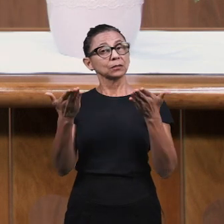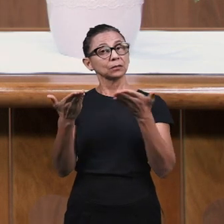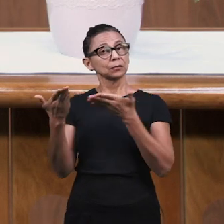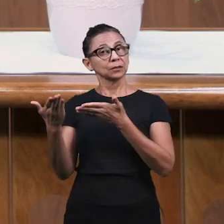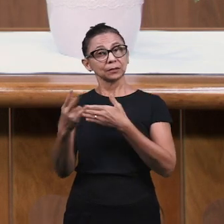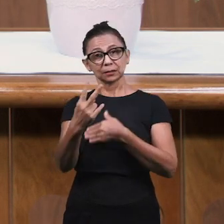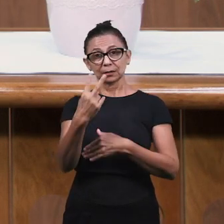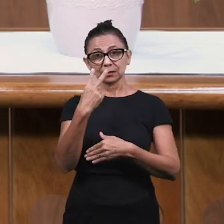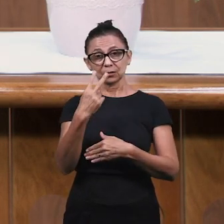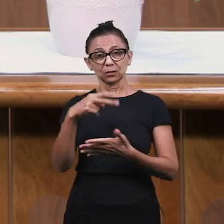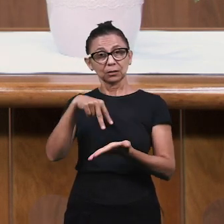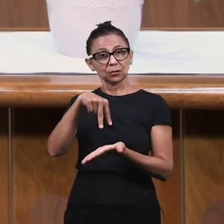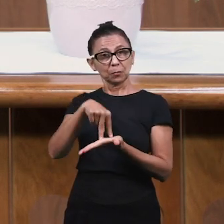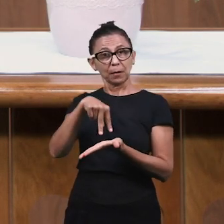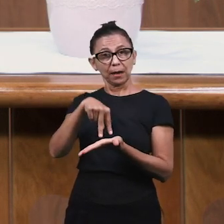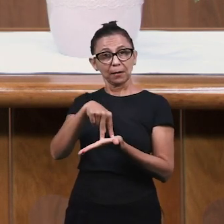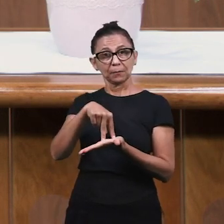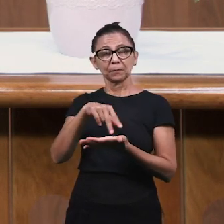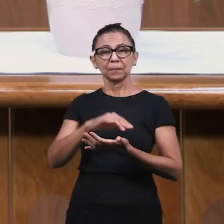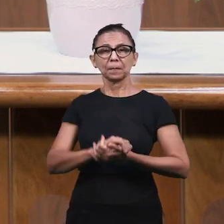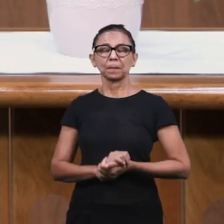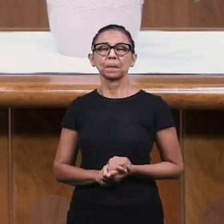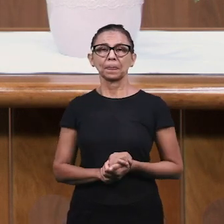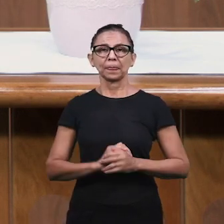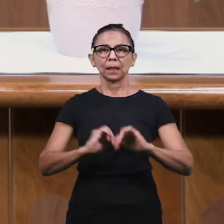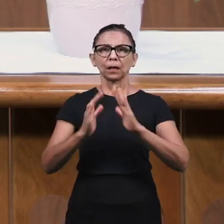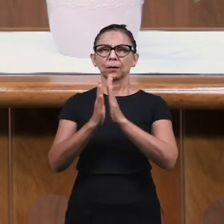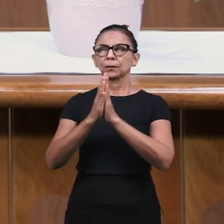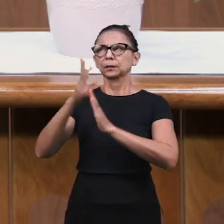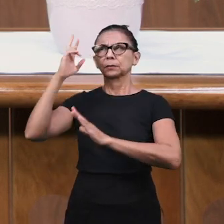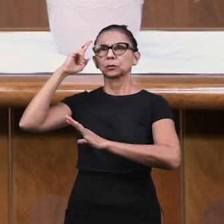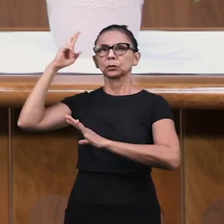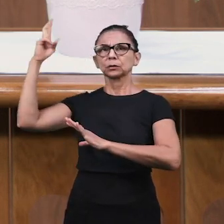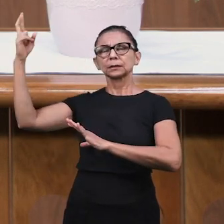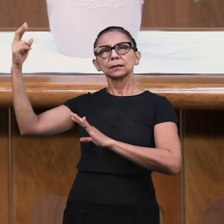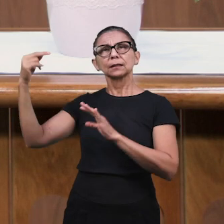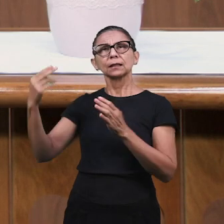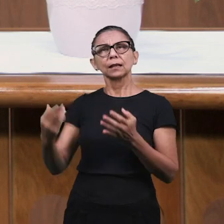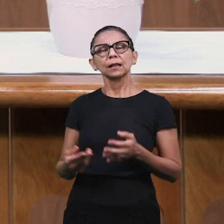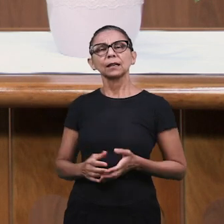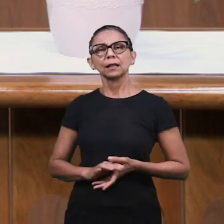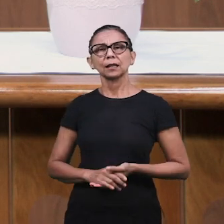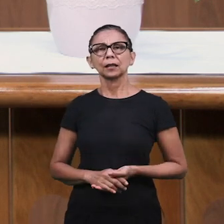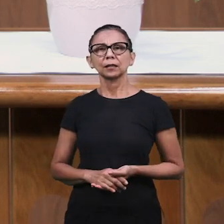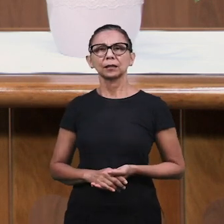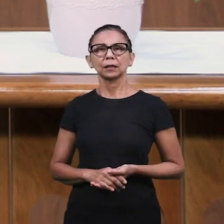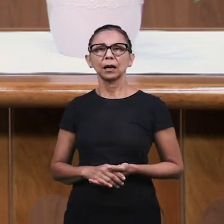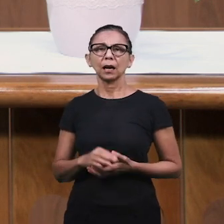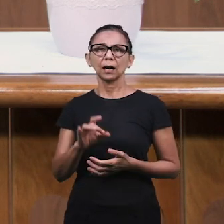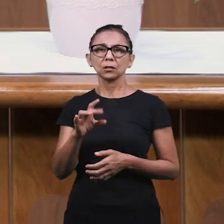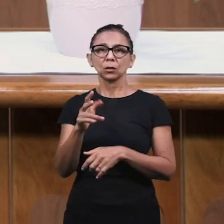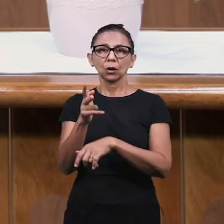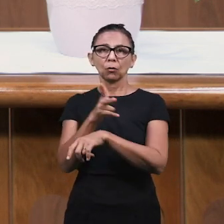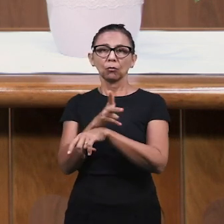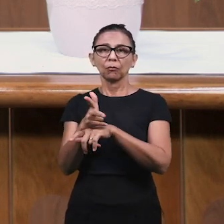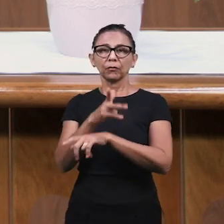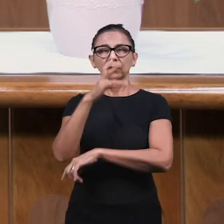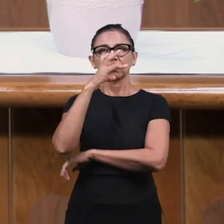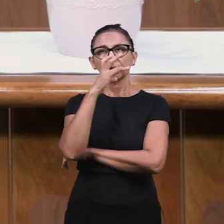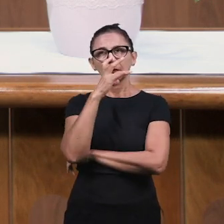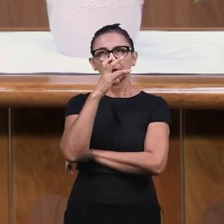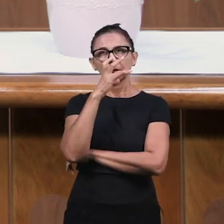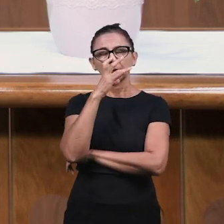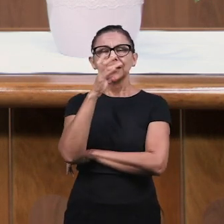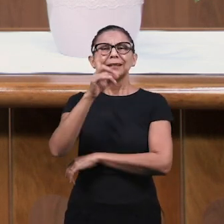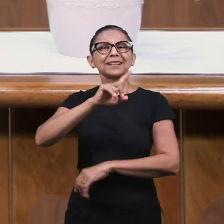convido você que está nos assistindo a se colocar de pé para que nós oremos ao Senhor na busca de que não seja apenas um vídeo assistido